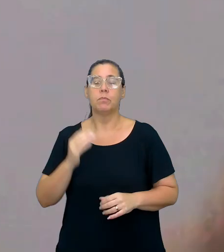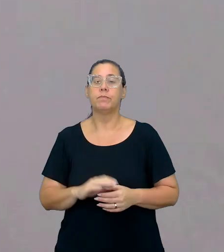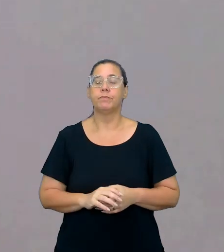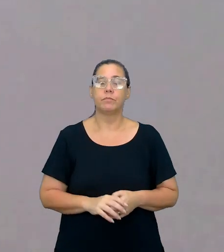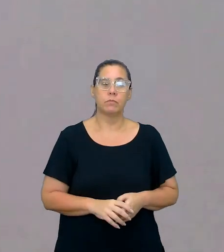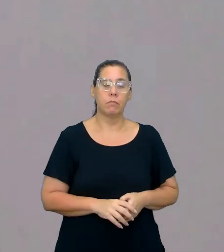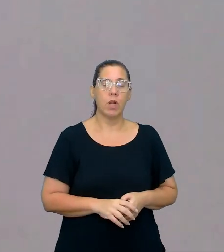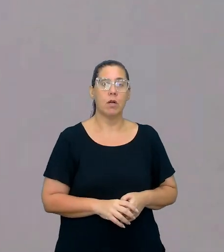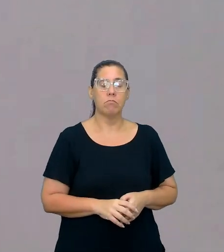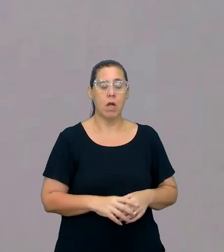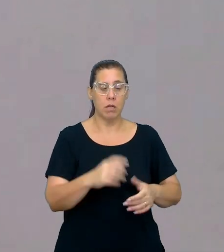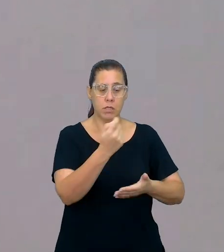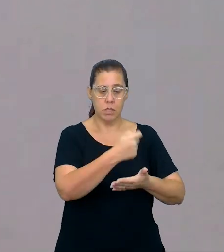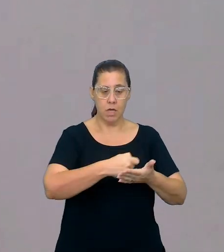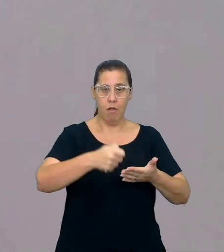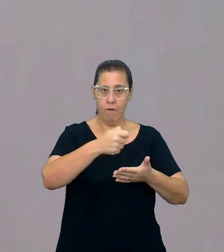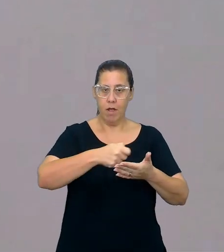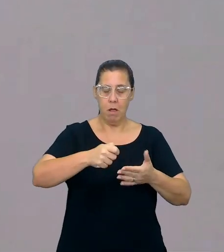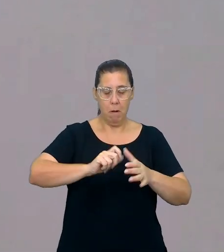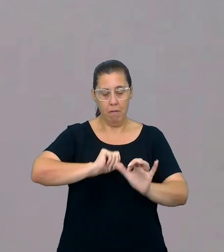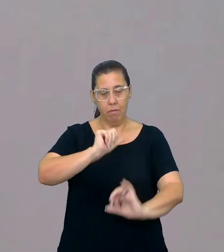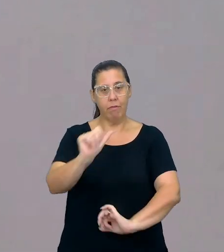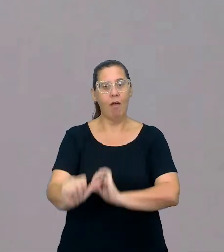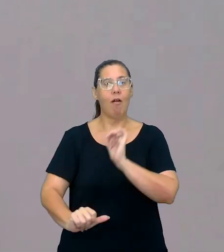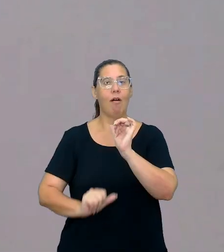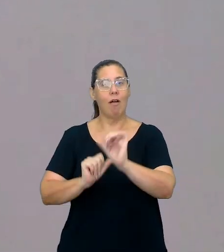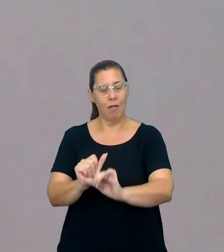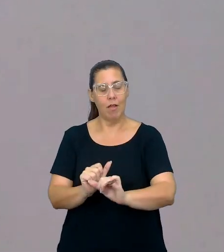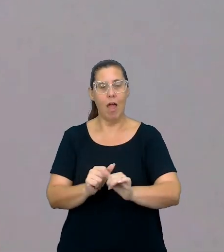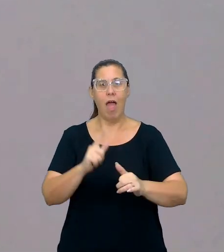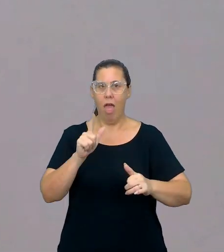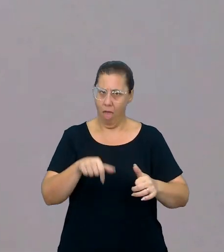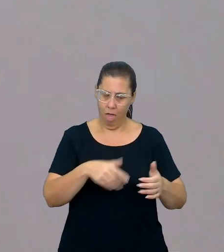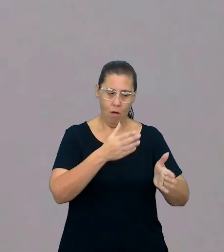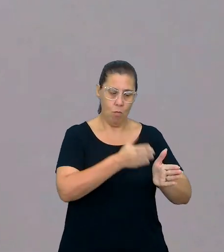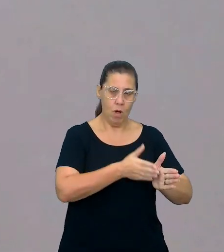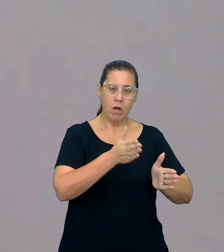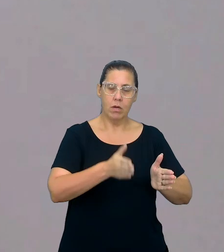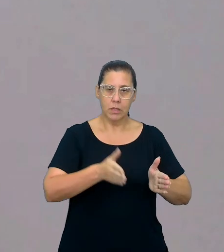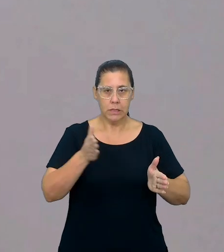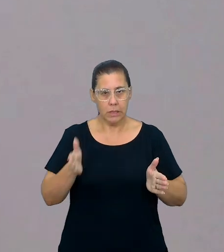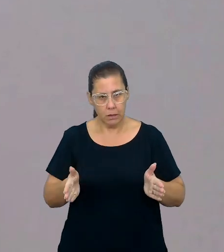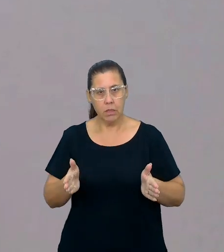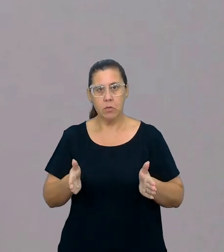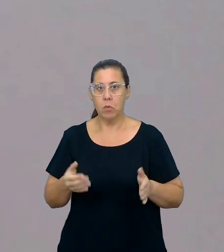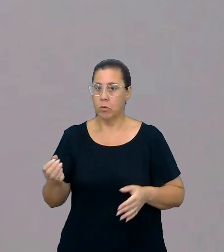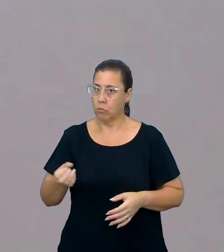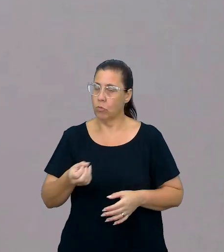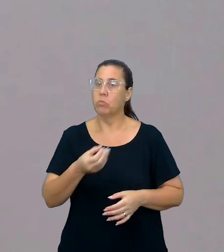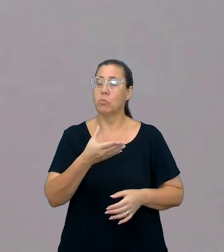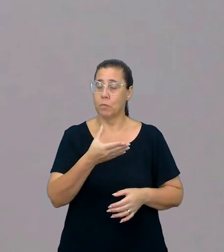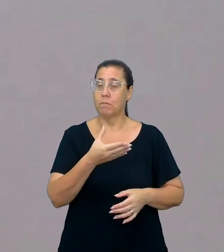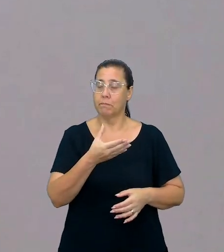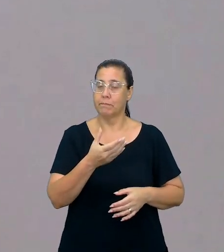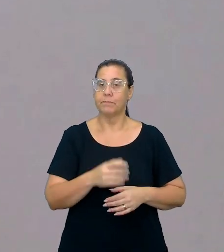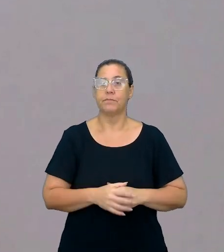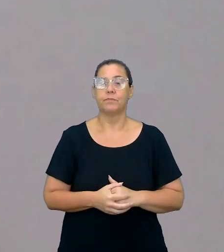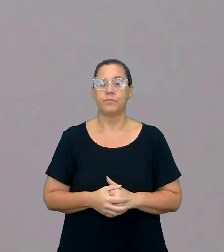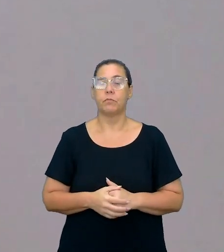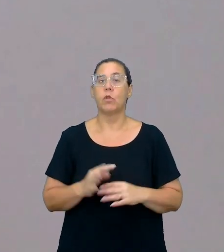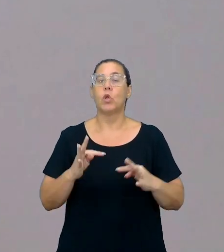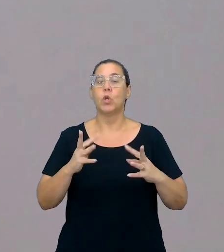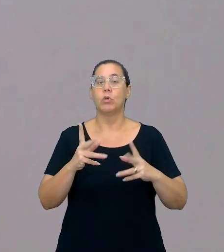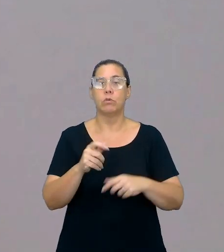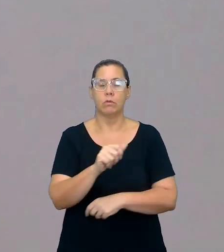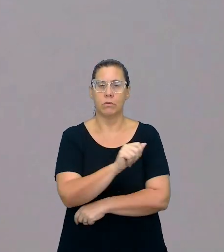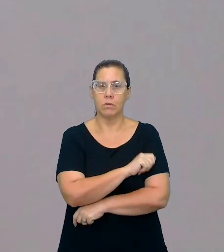escrever para transformar. É uma sequência muito atual e os